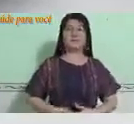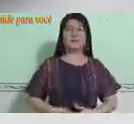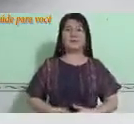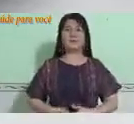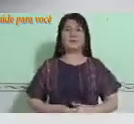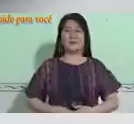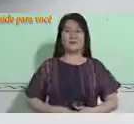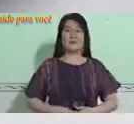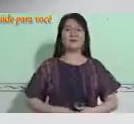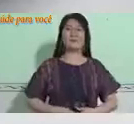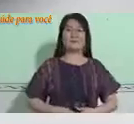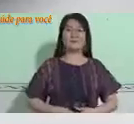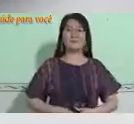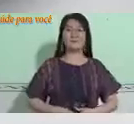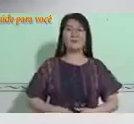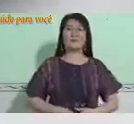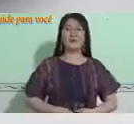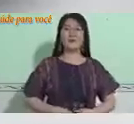por dia.